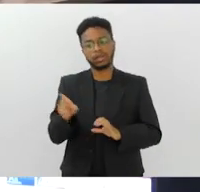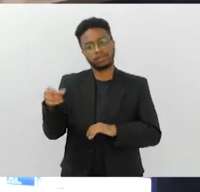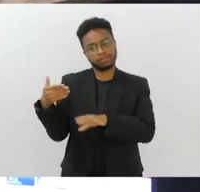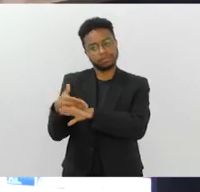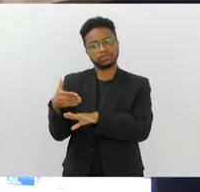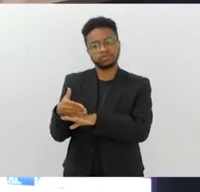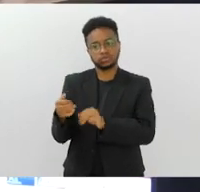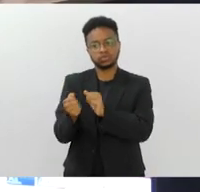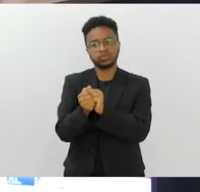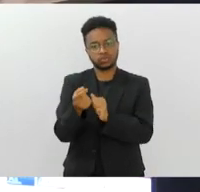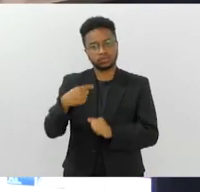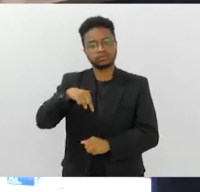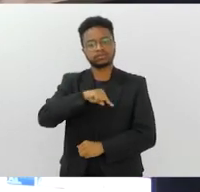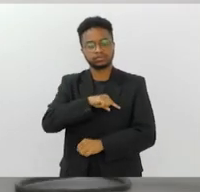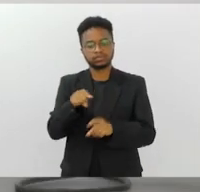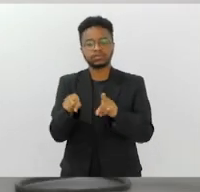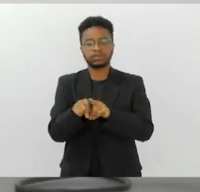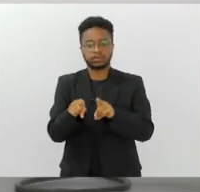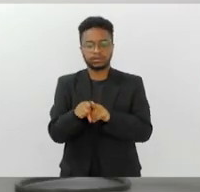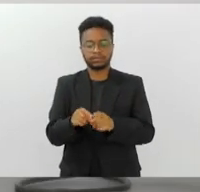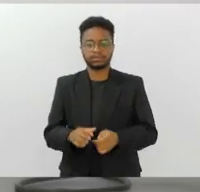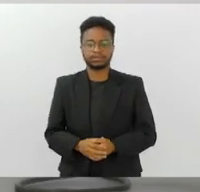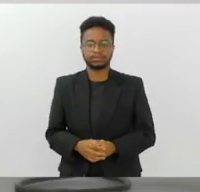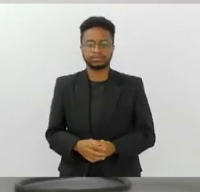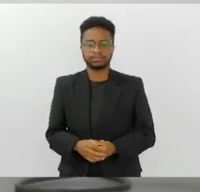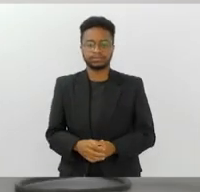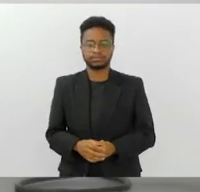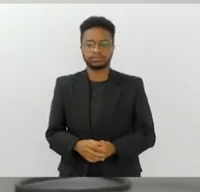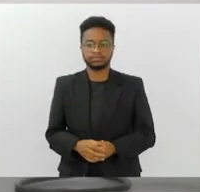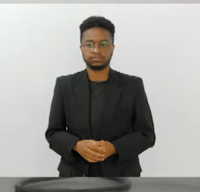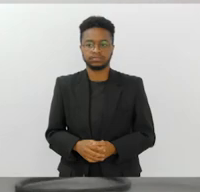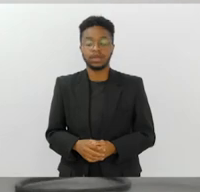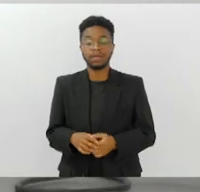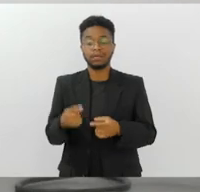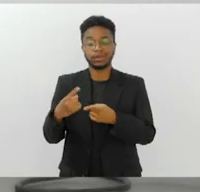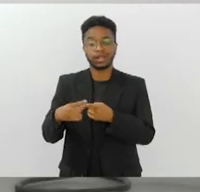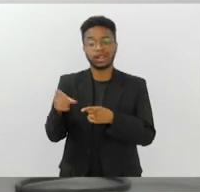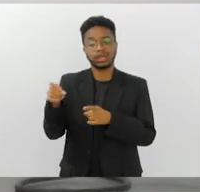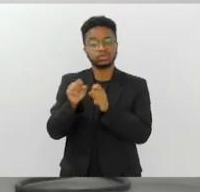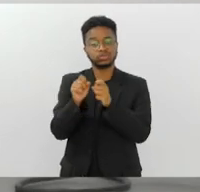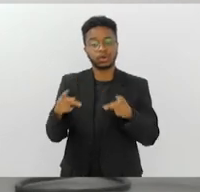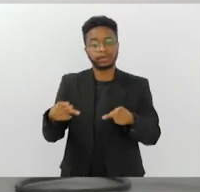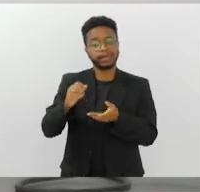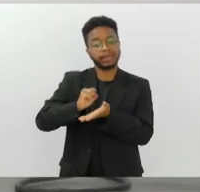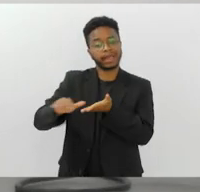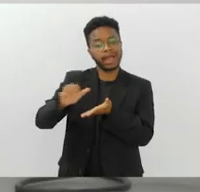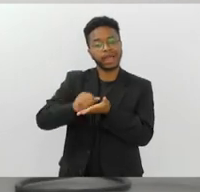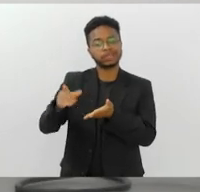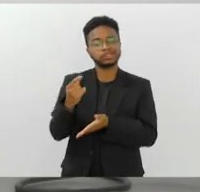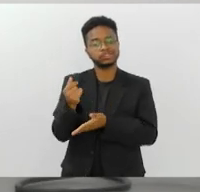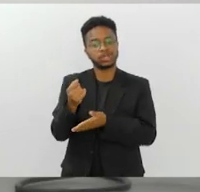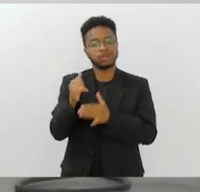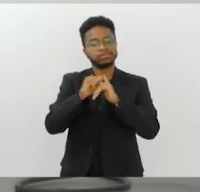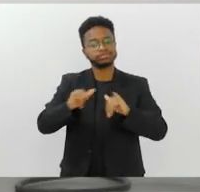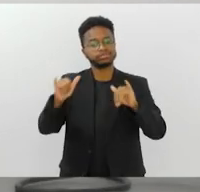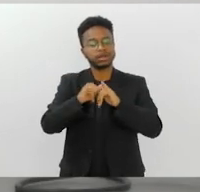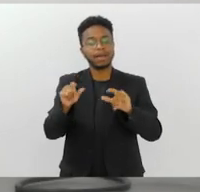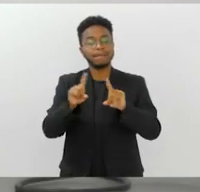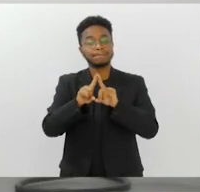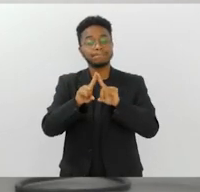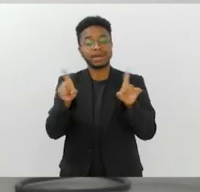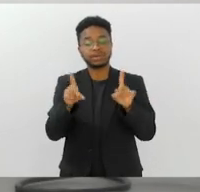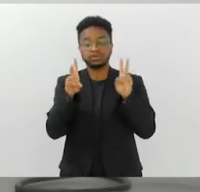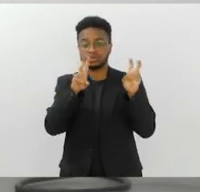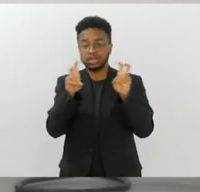eh apertando lá o pessoal do shopping que gastava uma fortuna em publicidade e essa cena do racismo foi uma